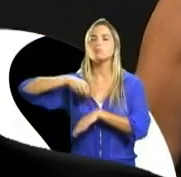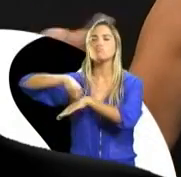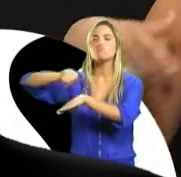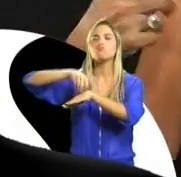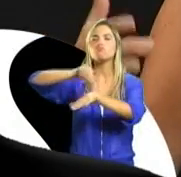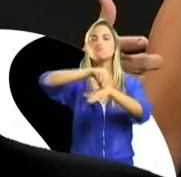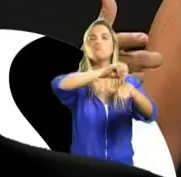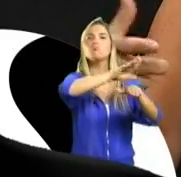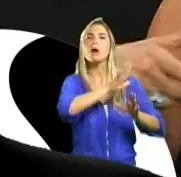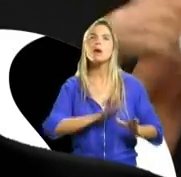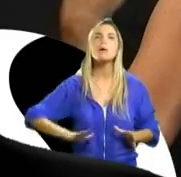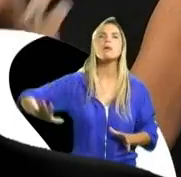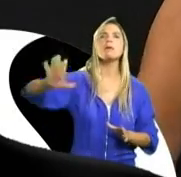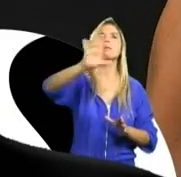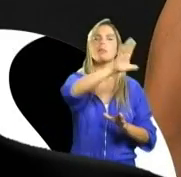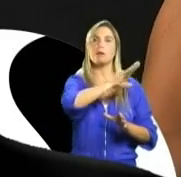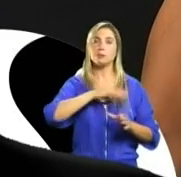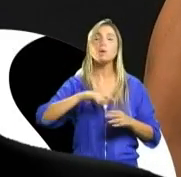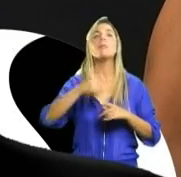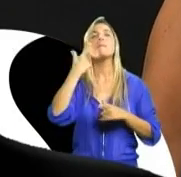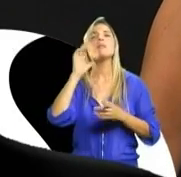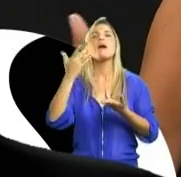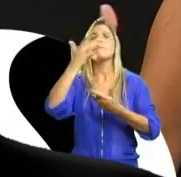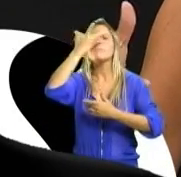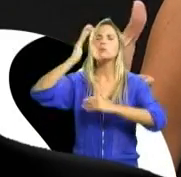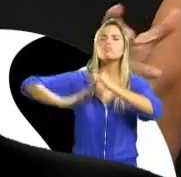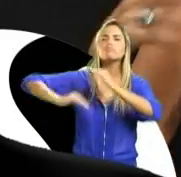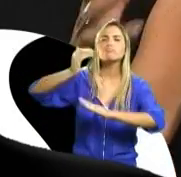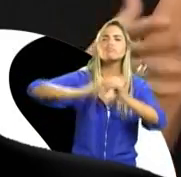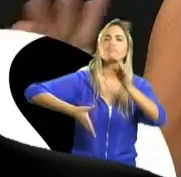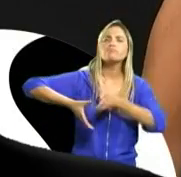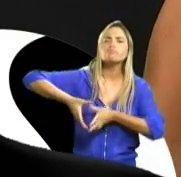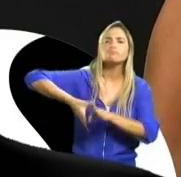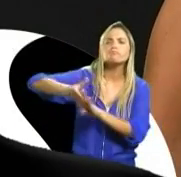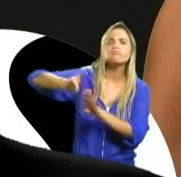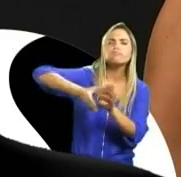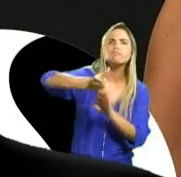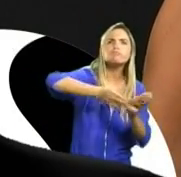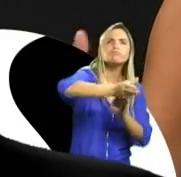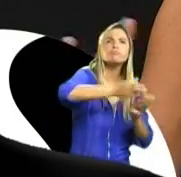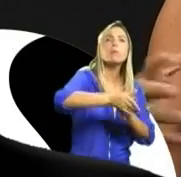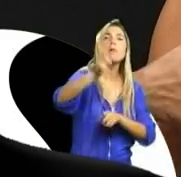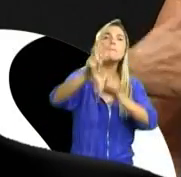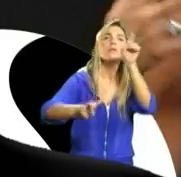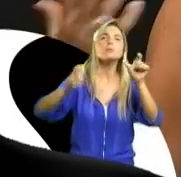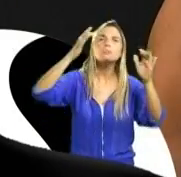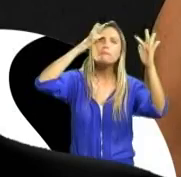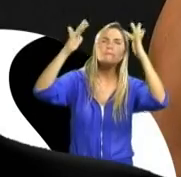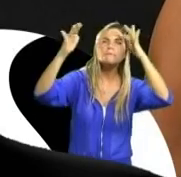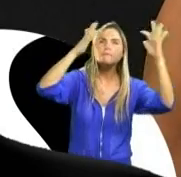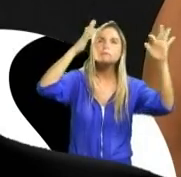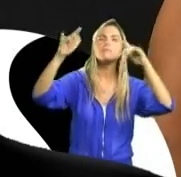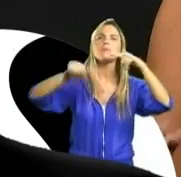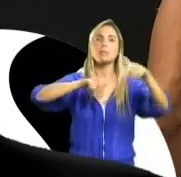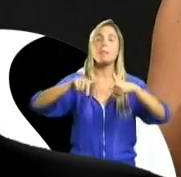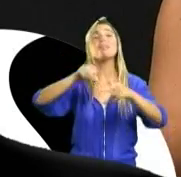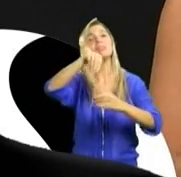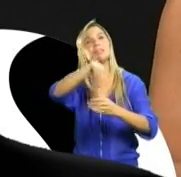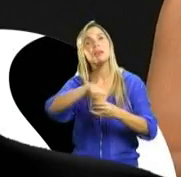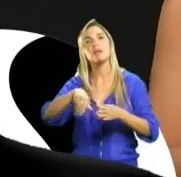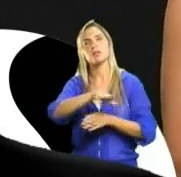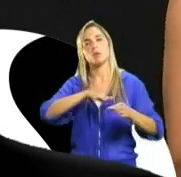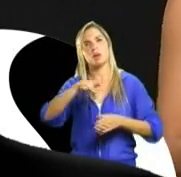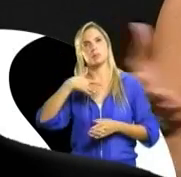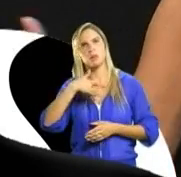região para capacitar as pessoas e levar essa reflexão aos trabalhadores, tanto de saúde como